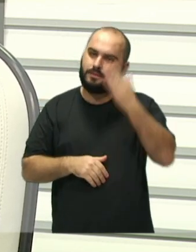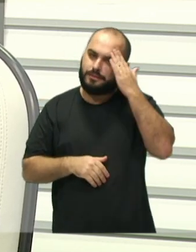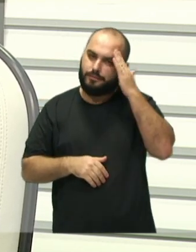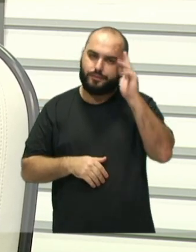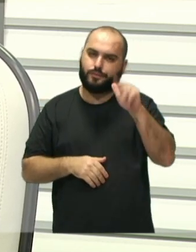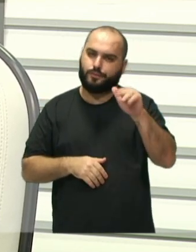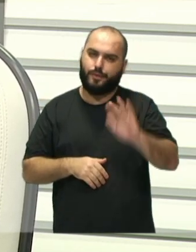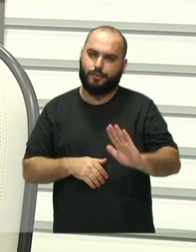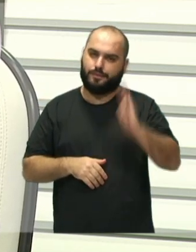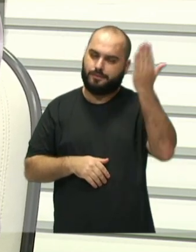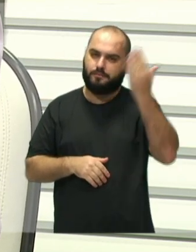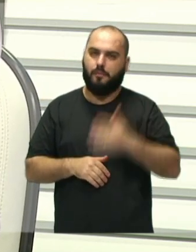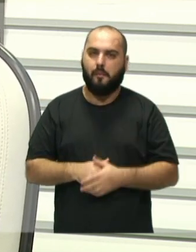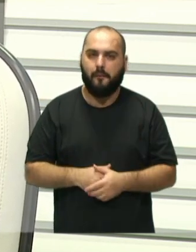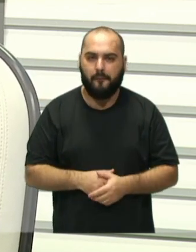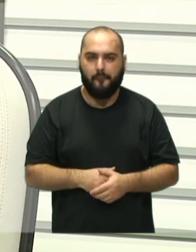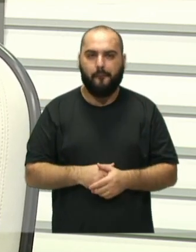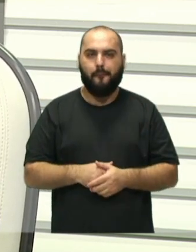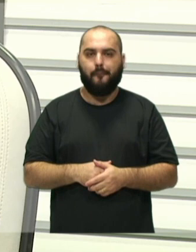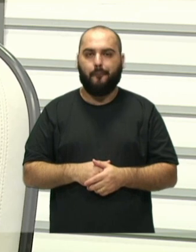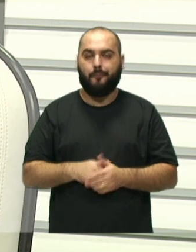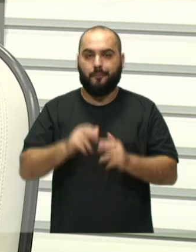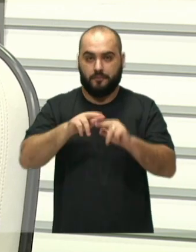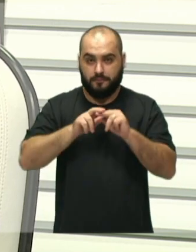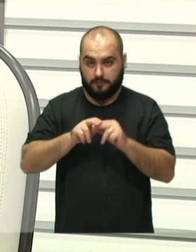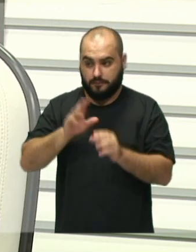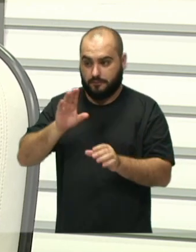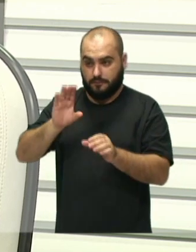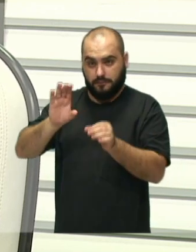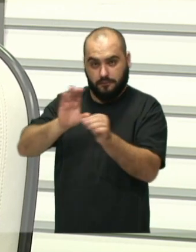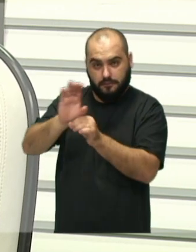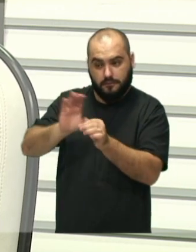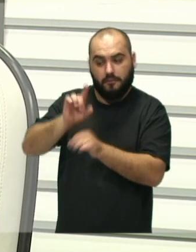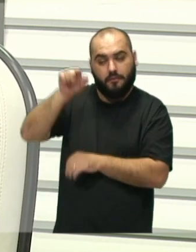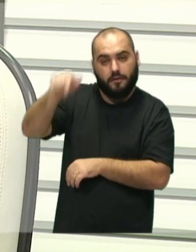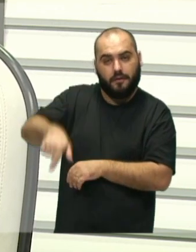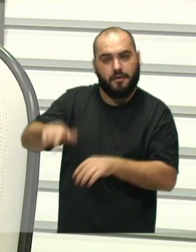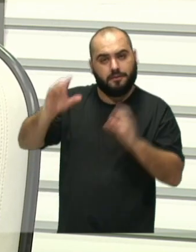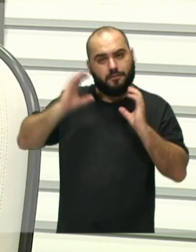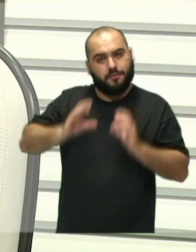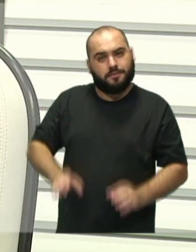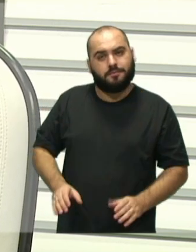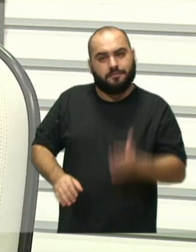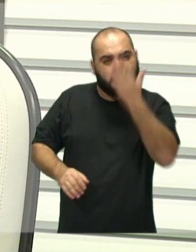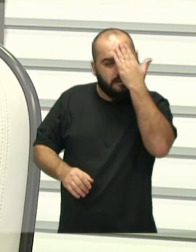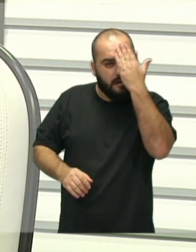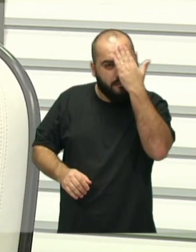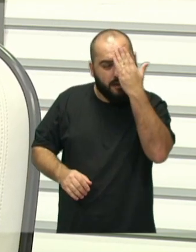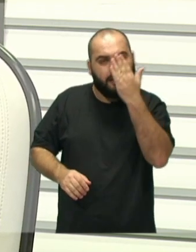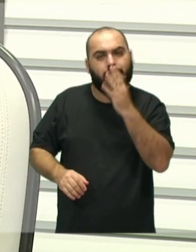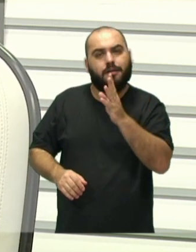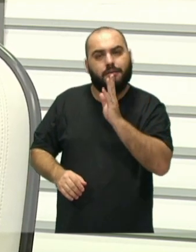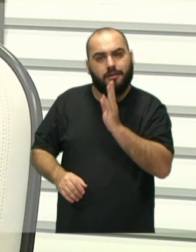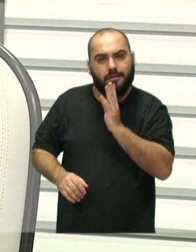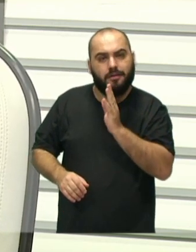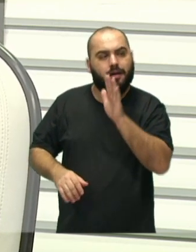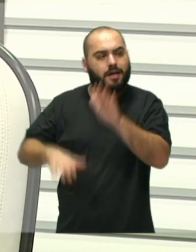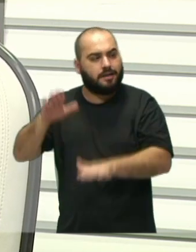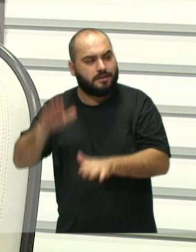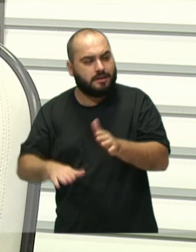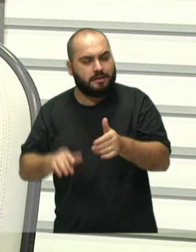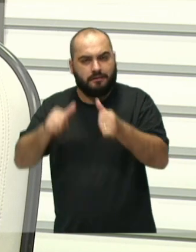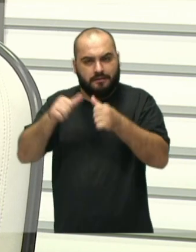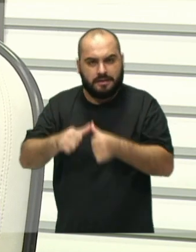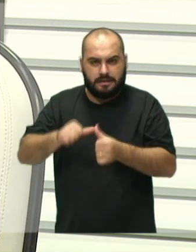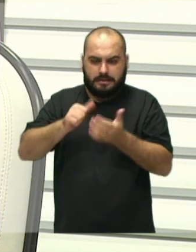vai acontecer então a gente é o que marcava muito nas comissões era esse comportamento né de sabendo tendo conhecimento Às vezes a insistência